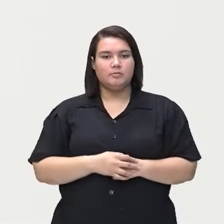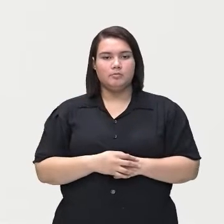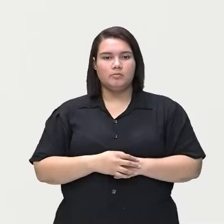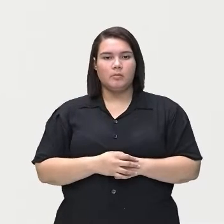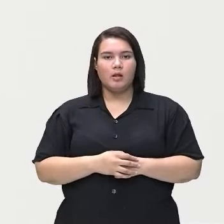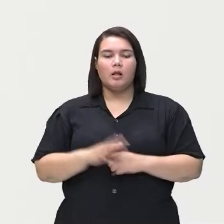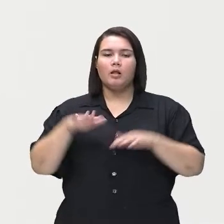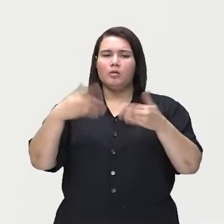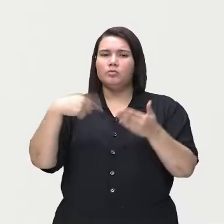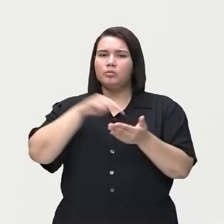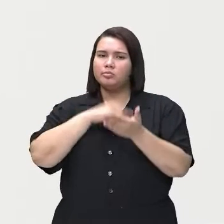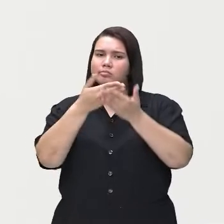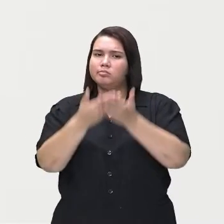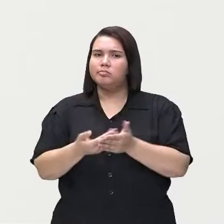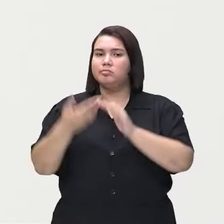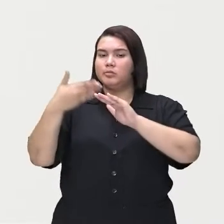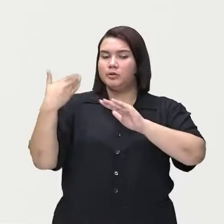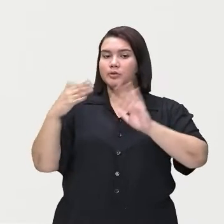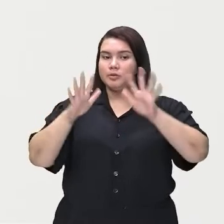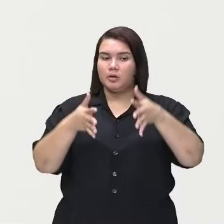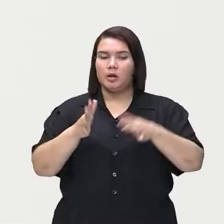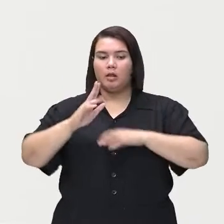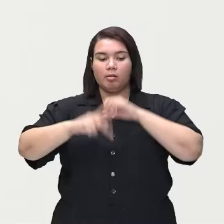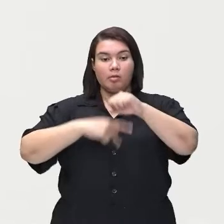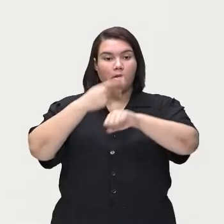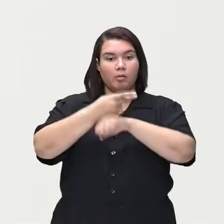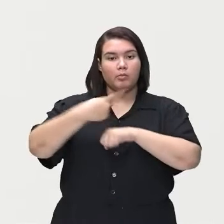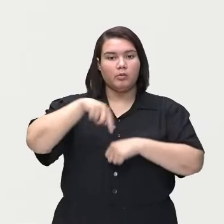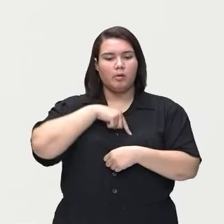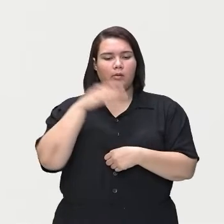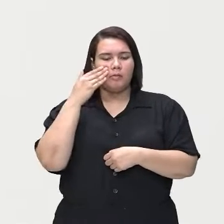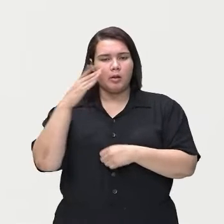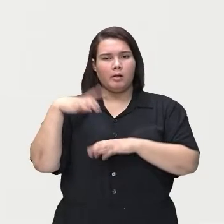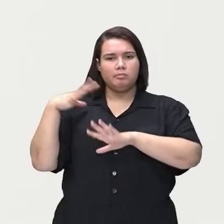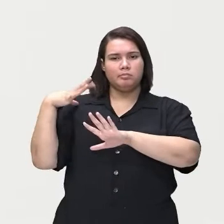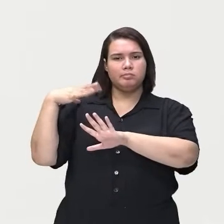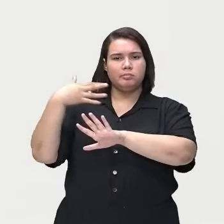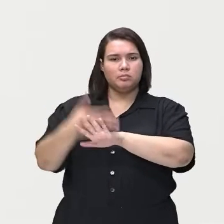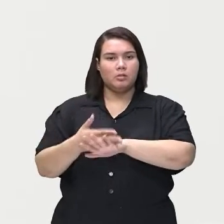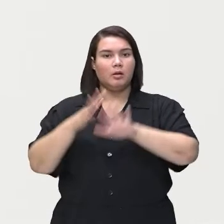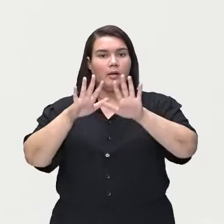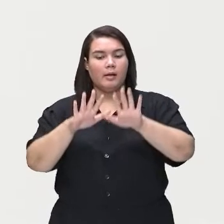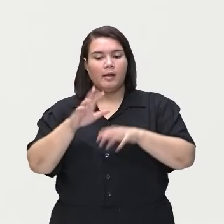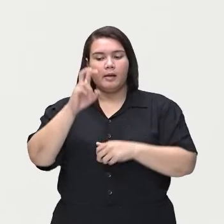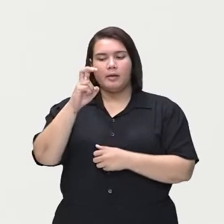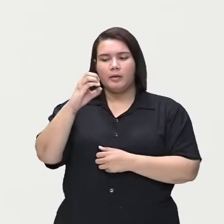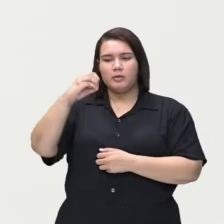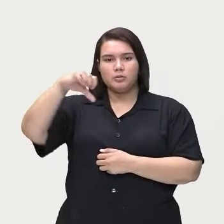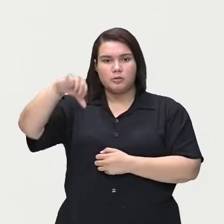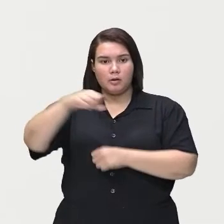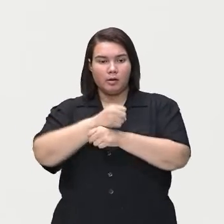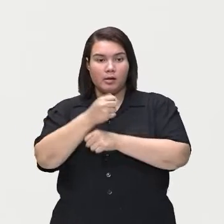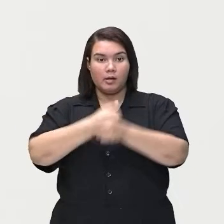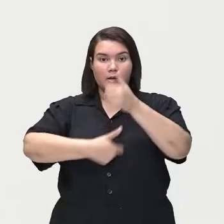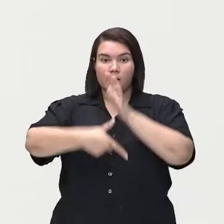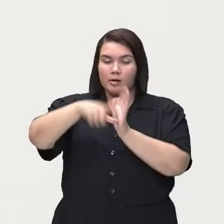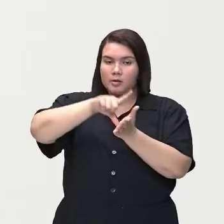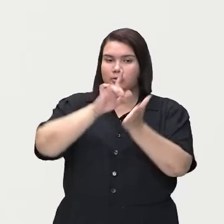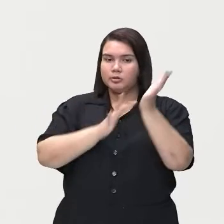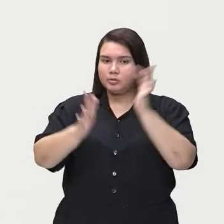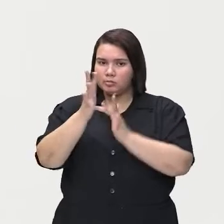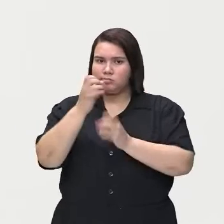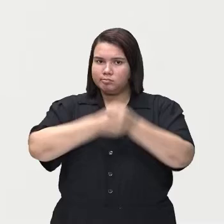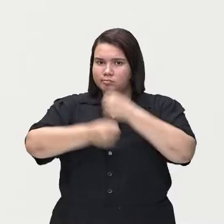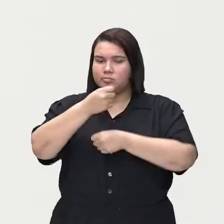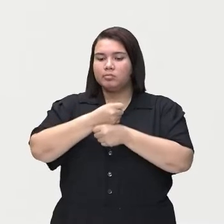disso, vamos ver vários regentes, até que em 509 a.C. a República seria criada.